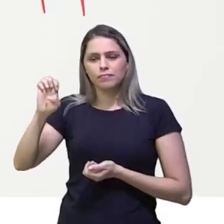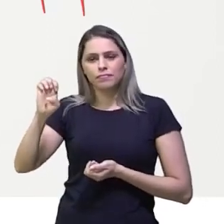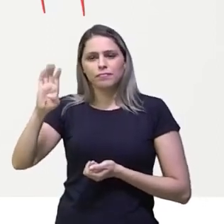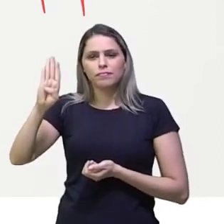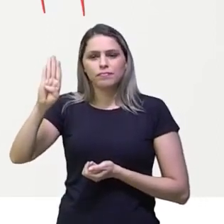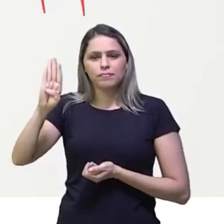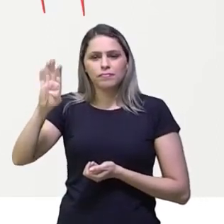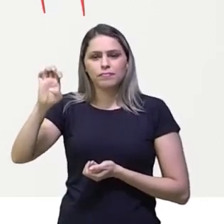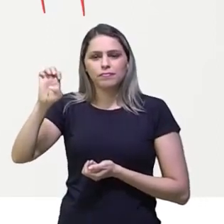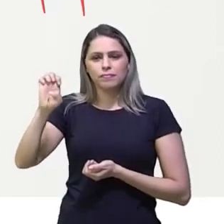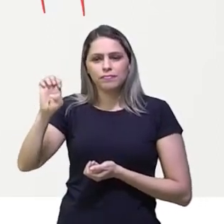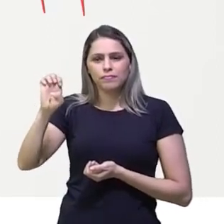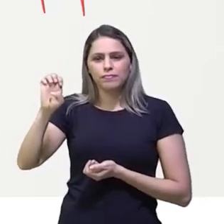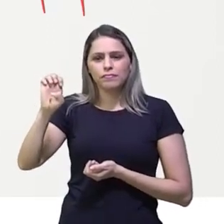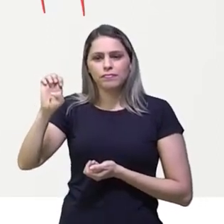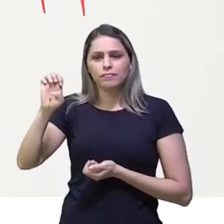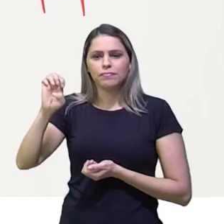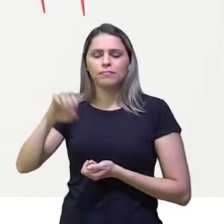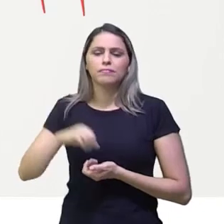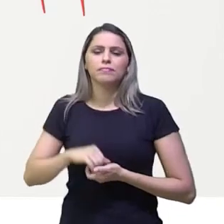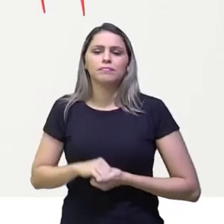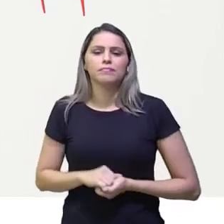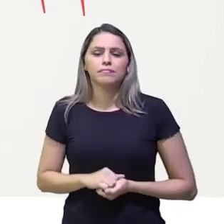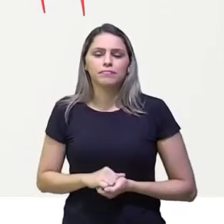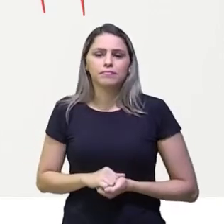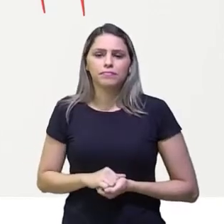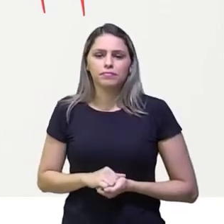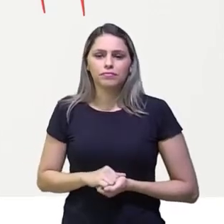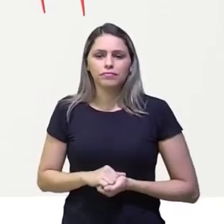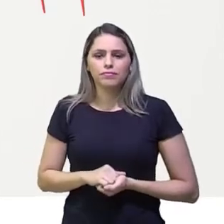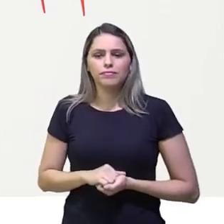Vamos agilizar aqui um pouquinho. Bebê.